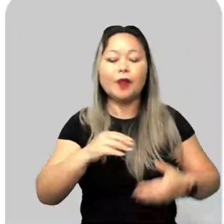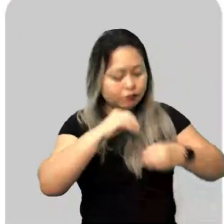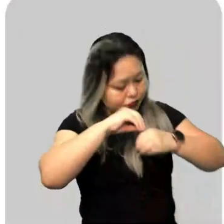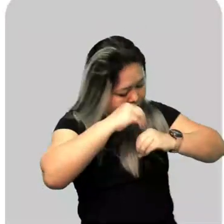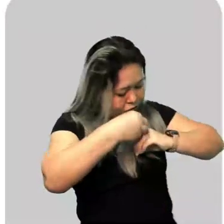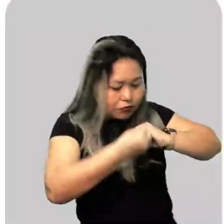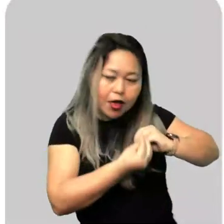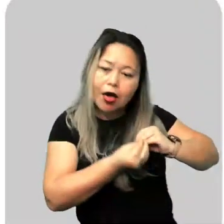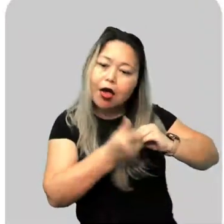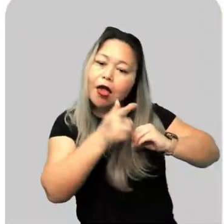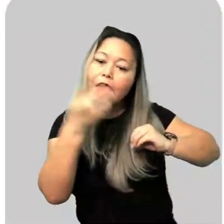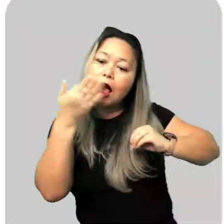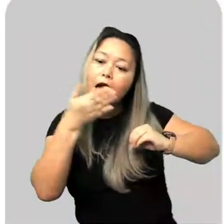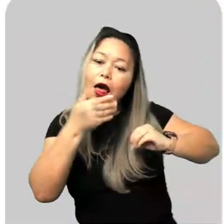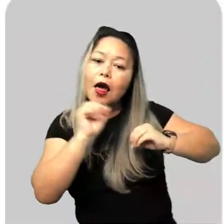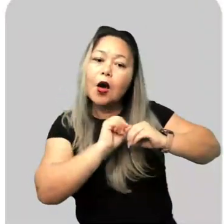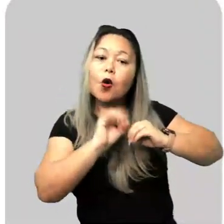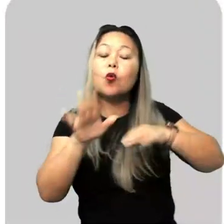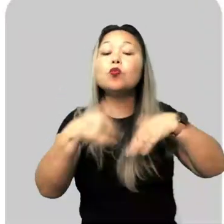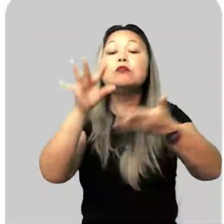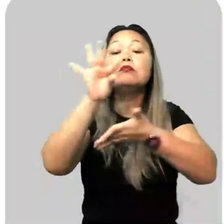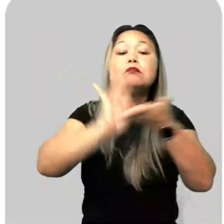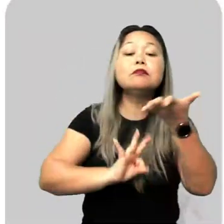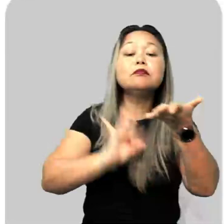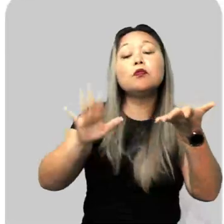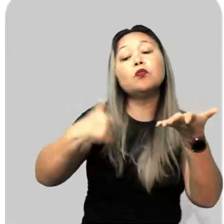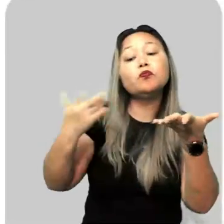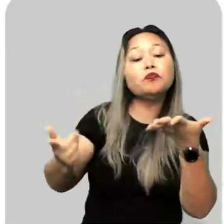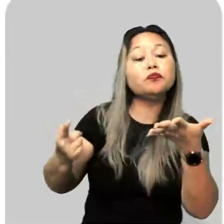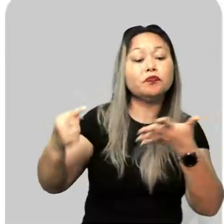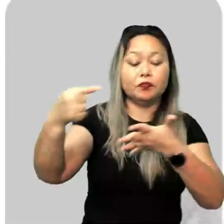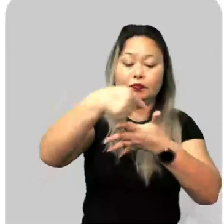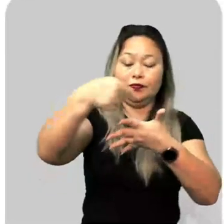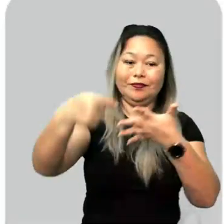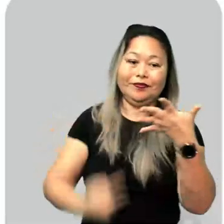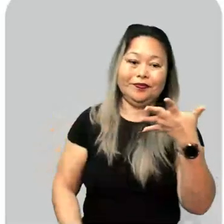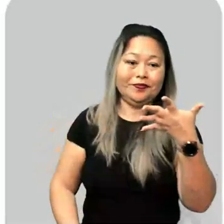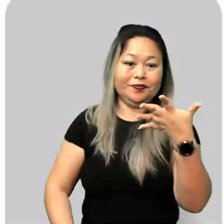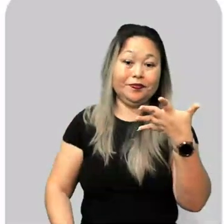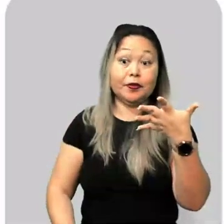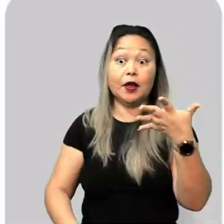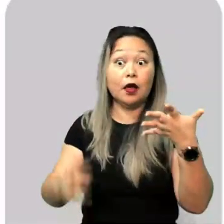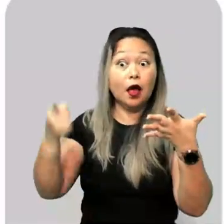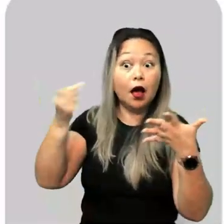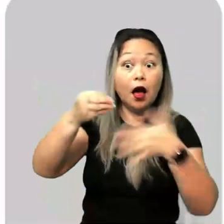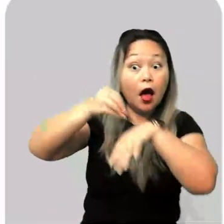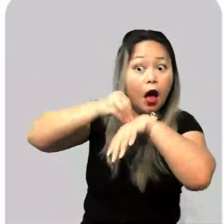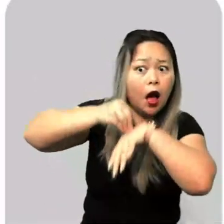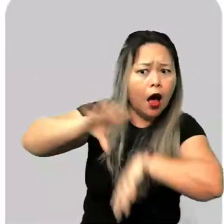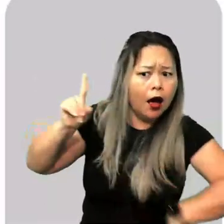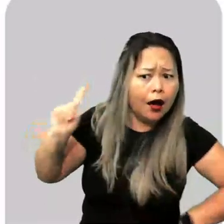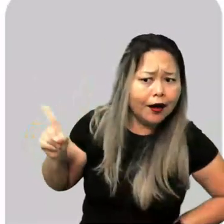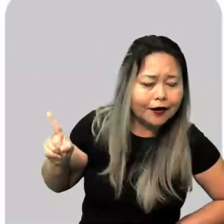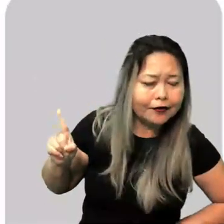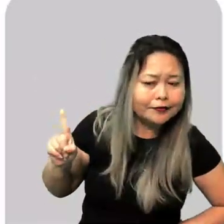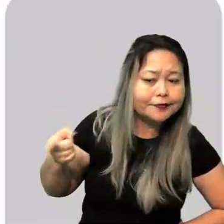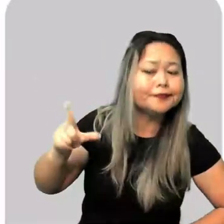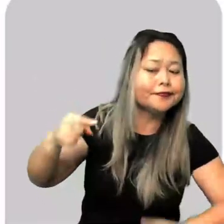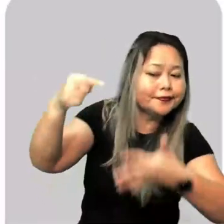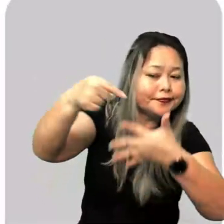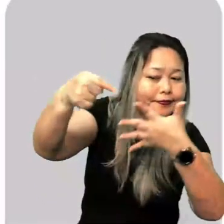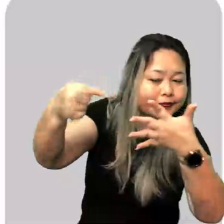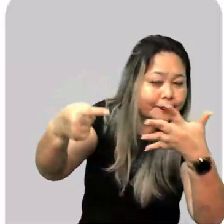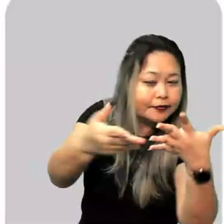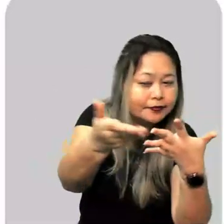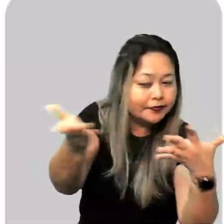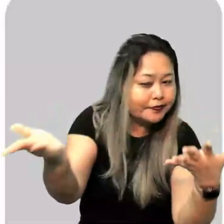glicose. O texto refere-se ao carboidrato. Olha lá. Ainda tem a dica, né? Ainda tem as opções para